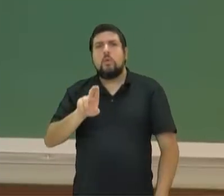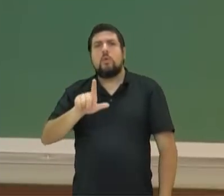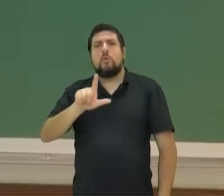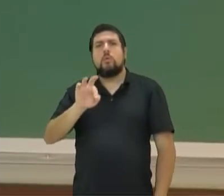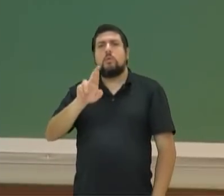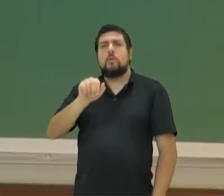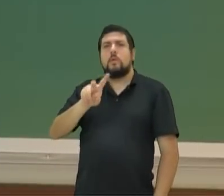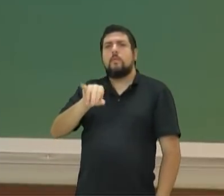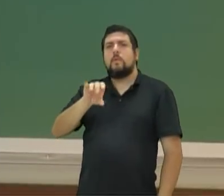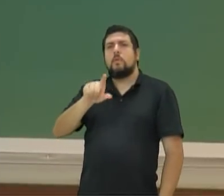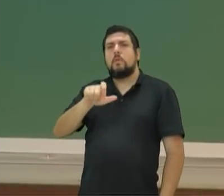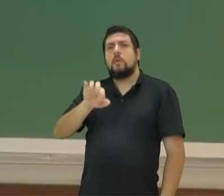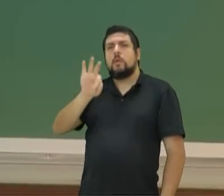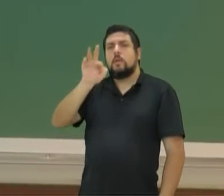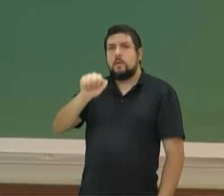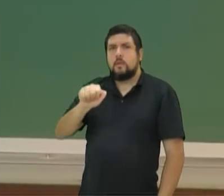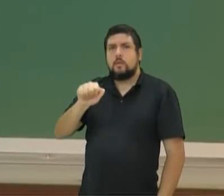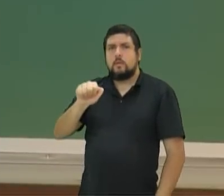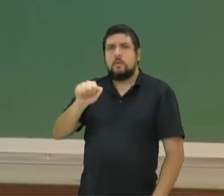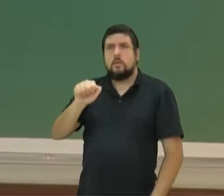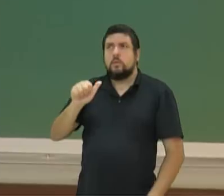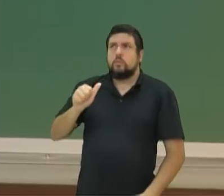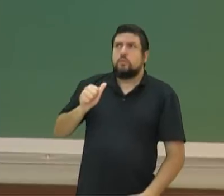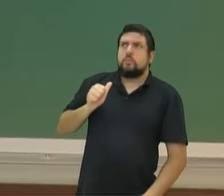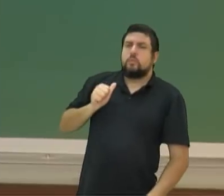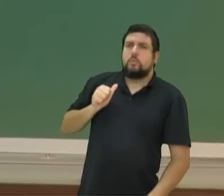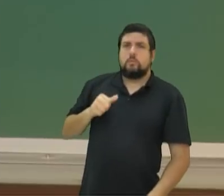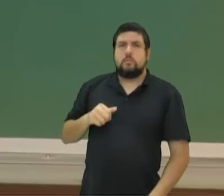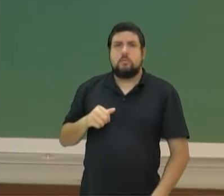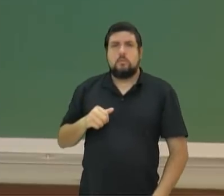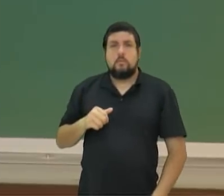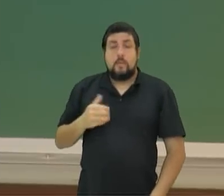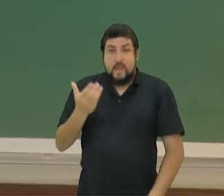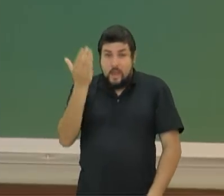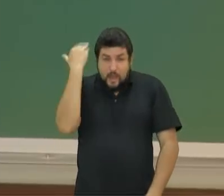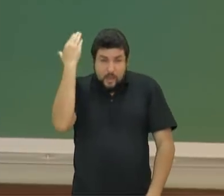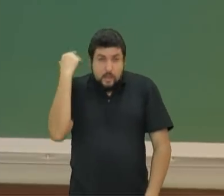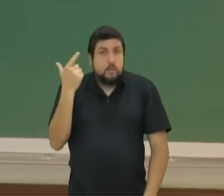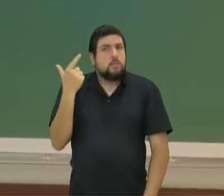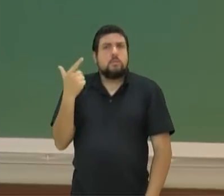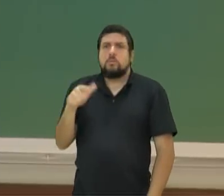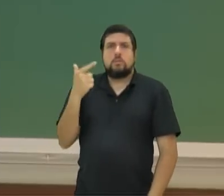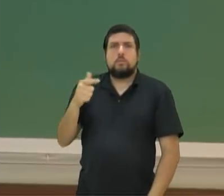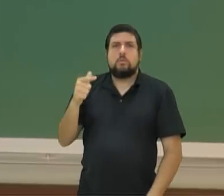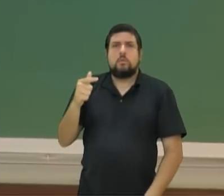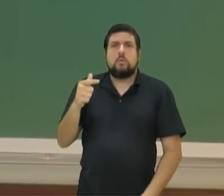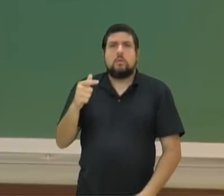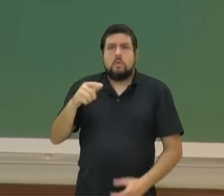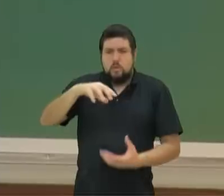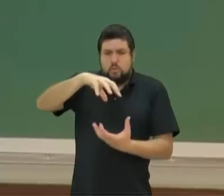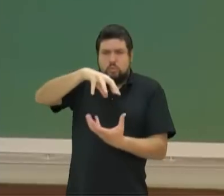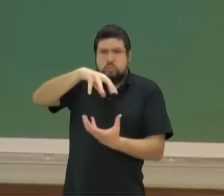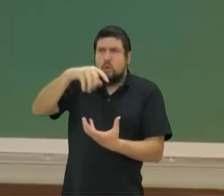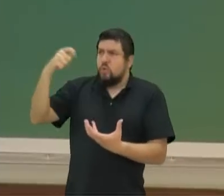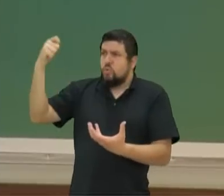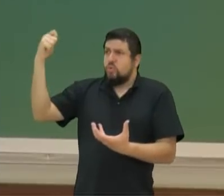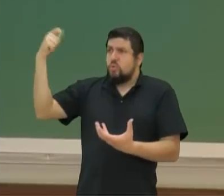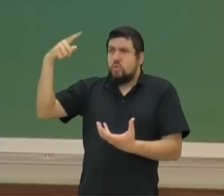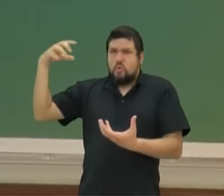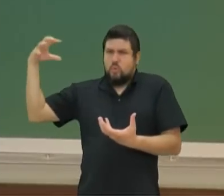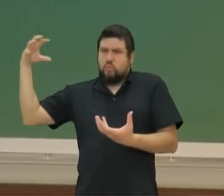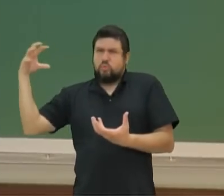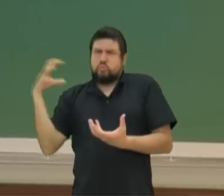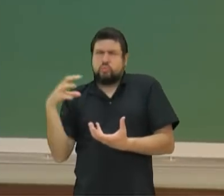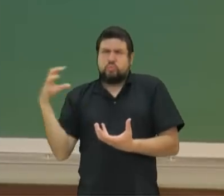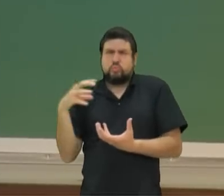ozônio. Então, os raios ultravioletas eles entravam com toda a força aqui no planeta. E também tinha muita